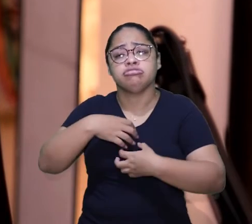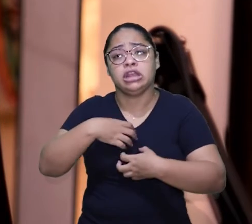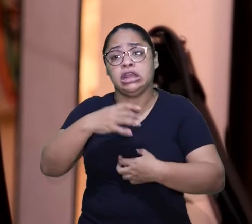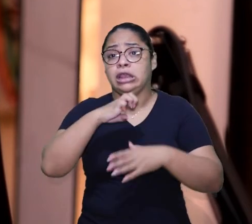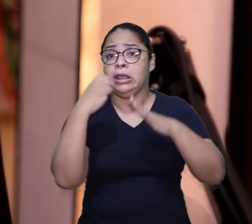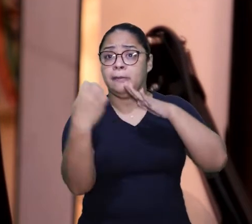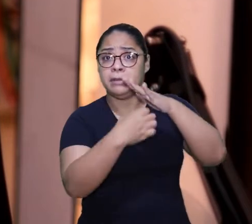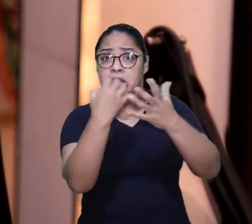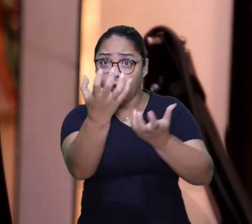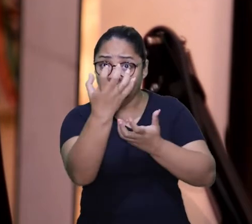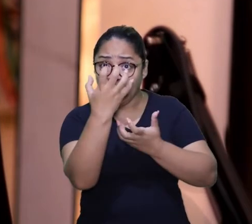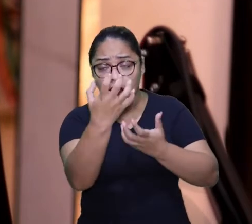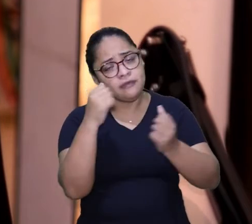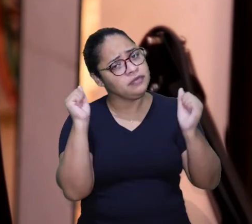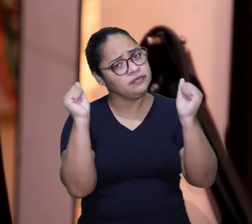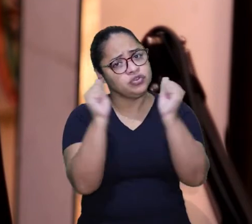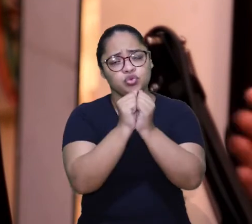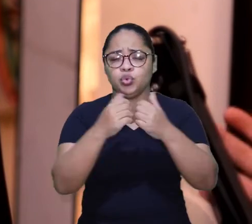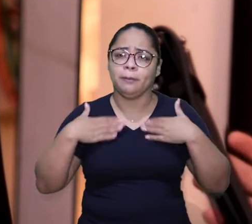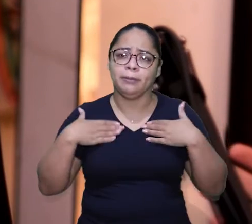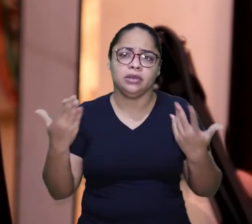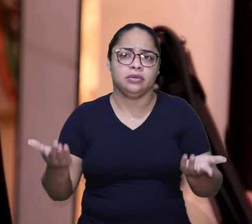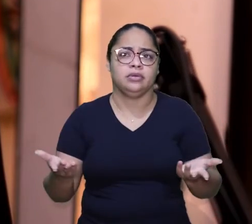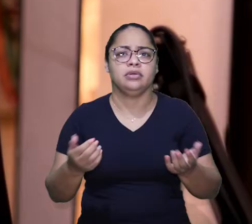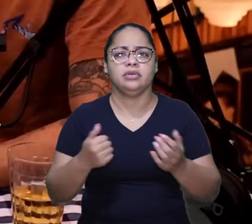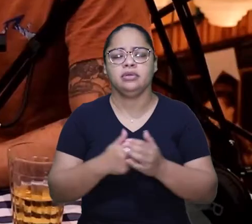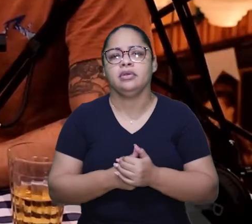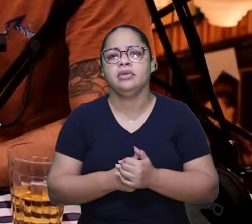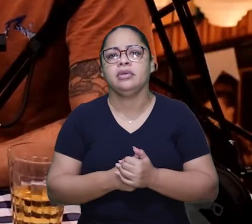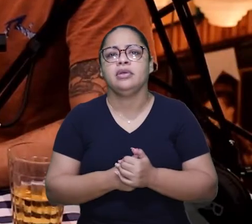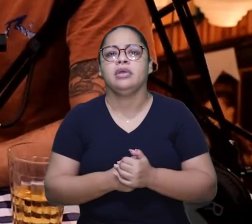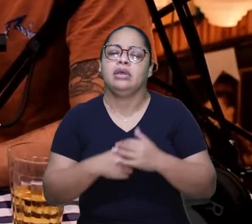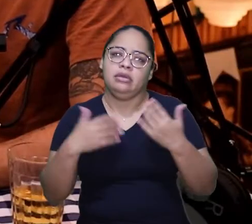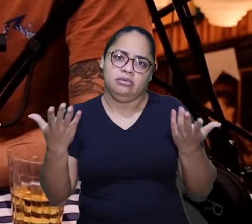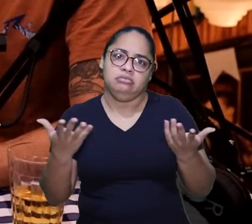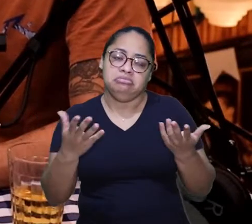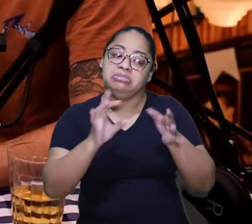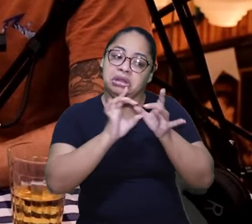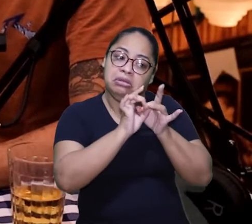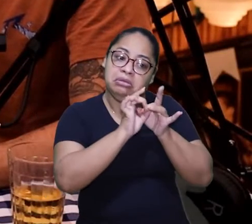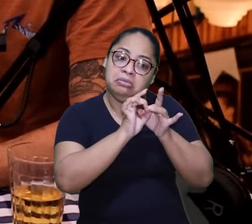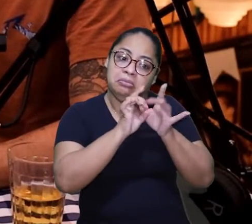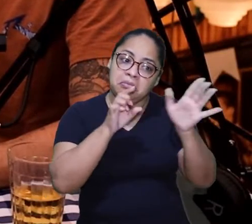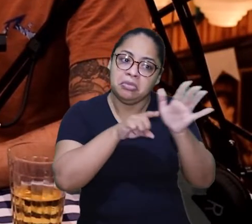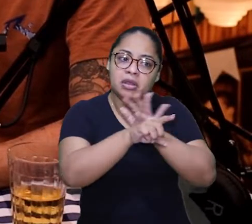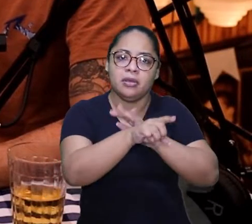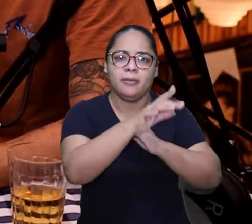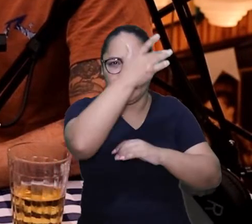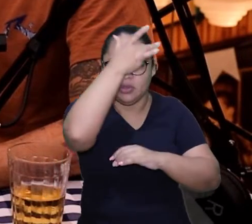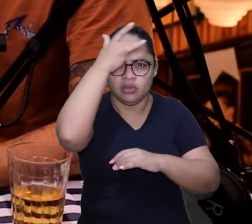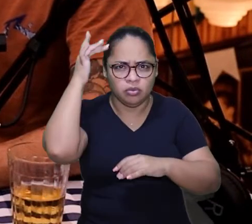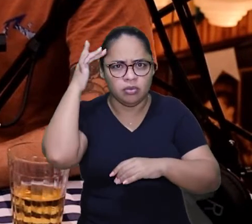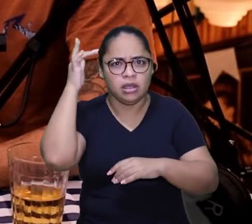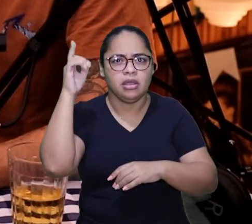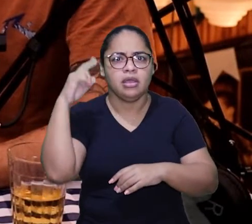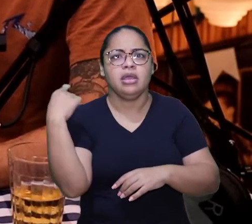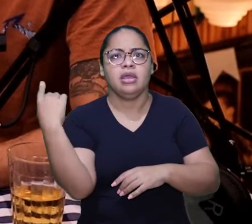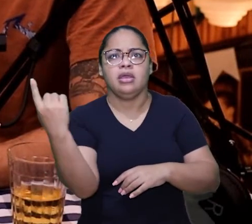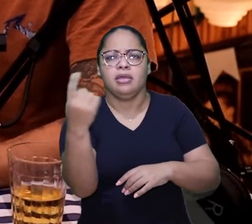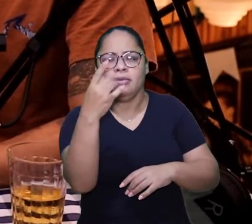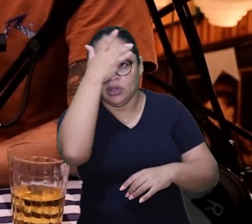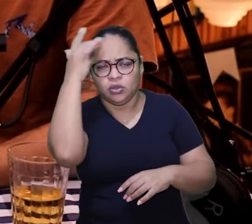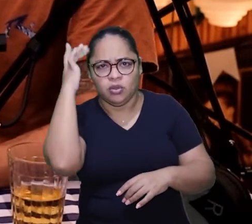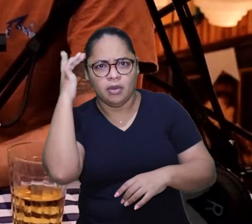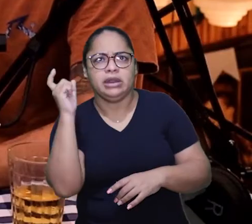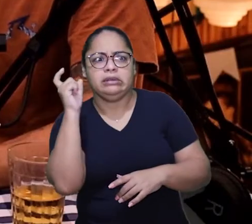comigo vão estar comigo entendeu então eu acho que permite eu acho é quando você fala assim ah o meu público eu acho que era uma inquietação sua também né também